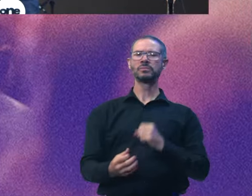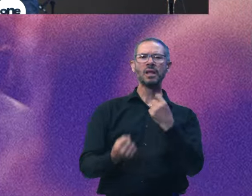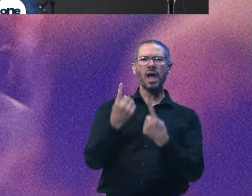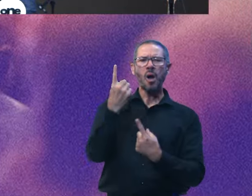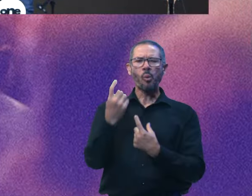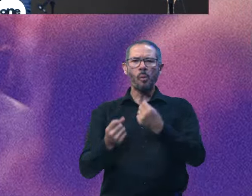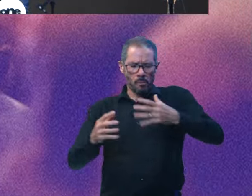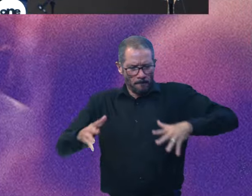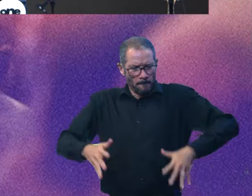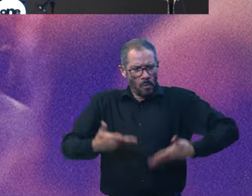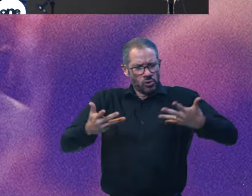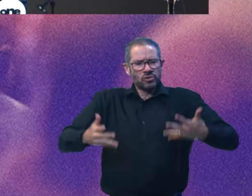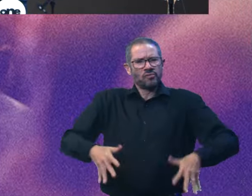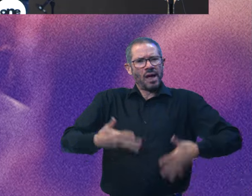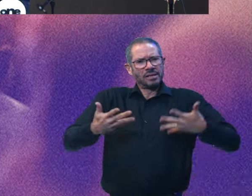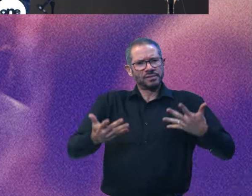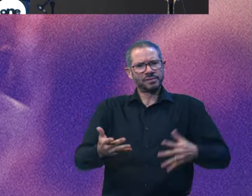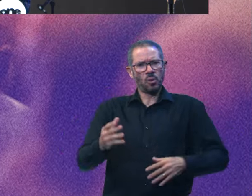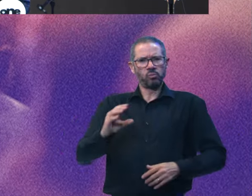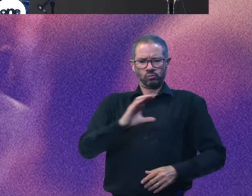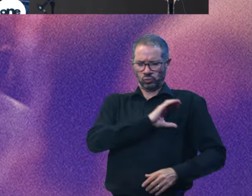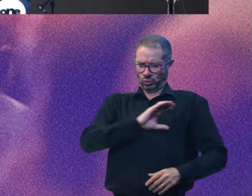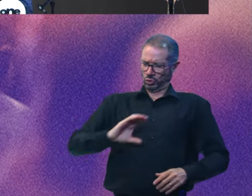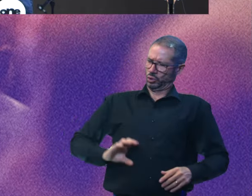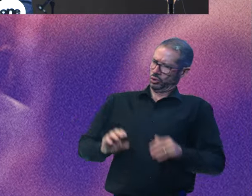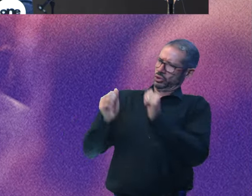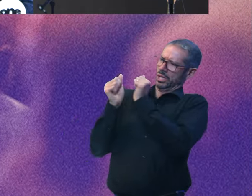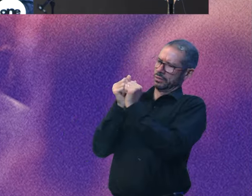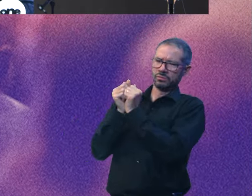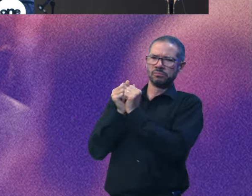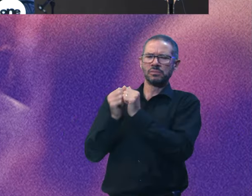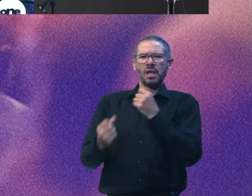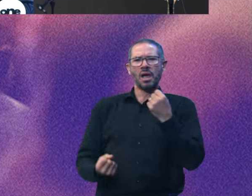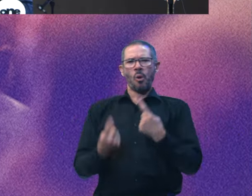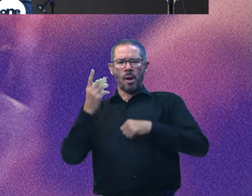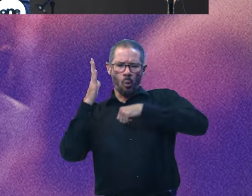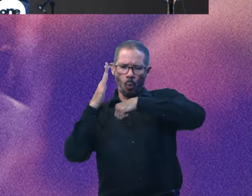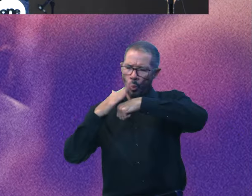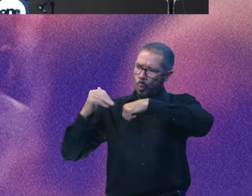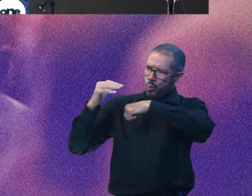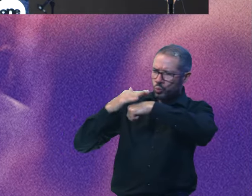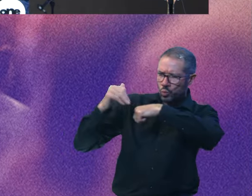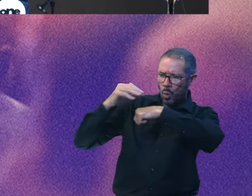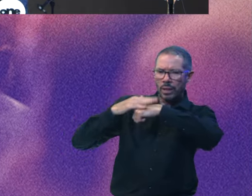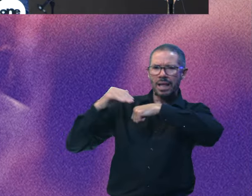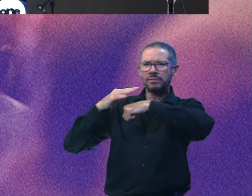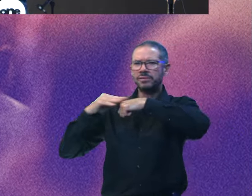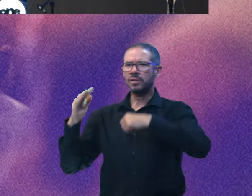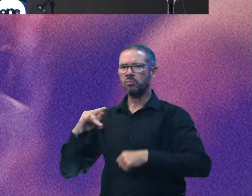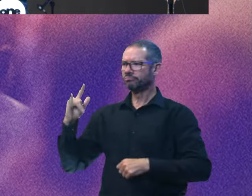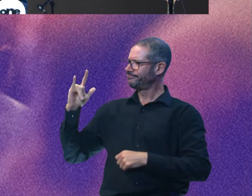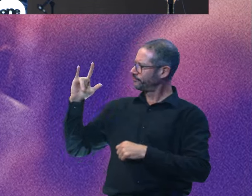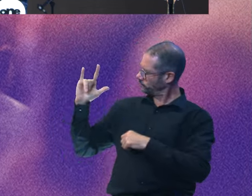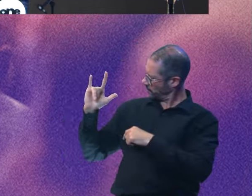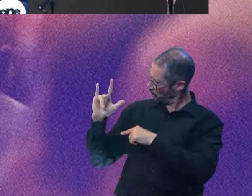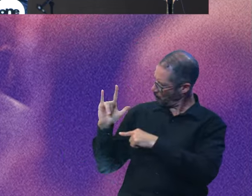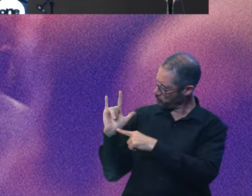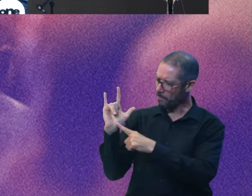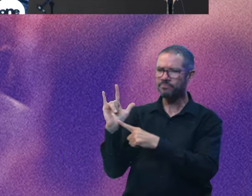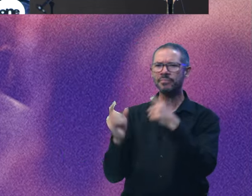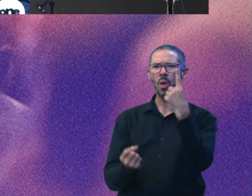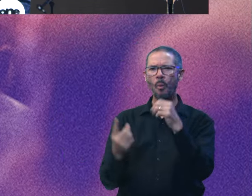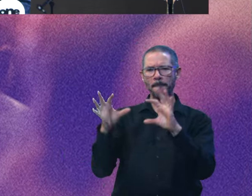alguma motivação por estar em Cristo? Há alguma consolação que vem do amor? Há